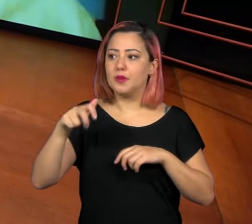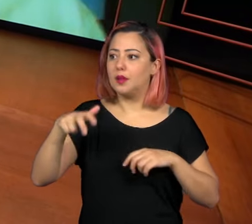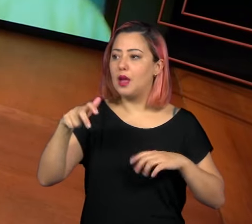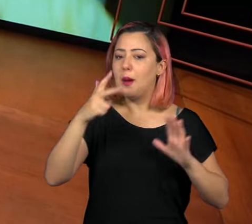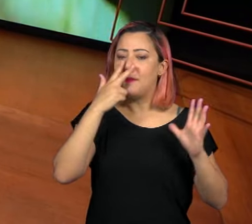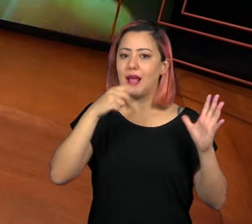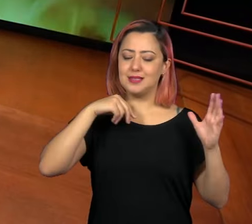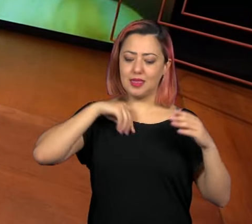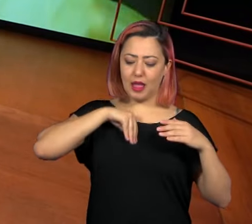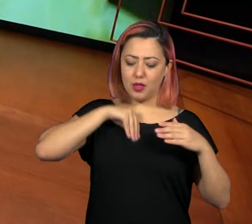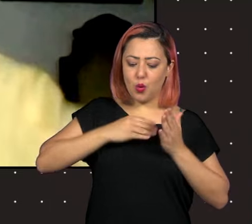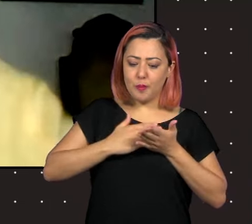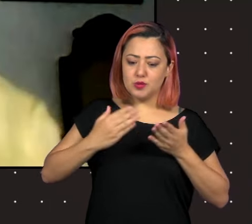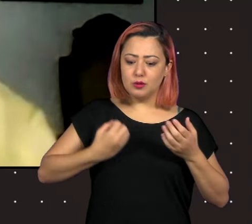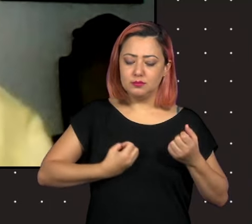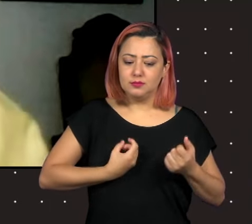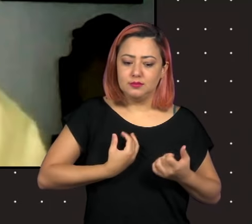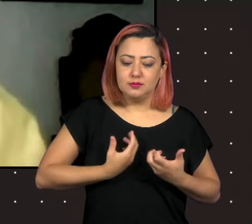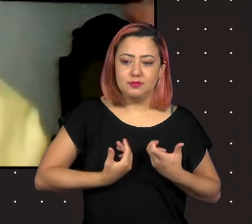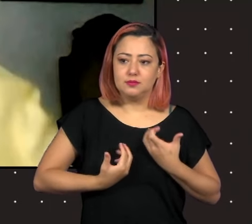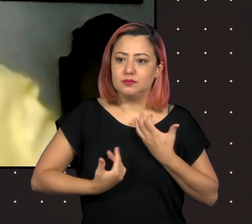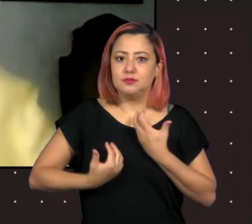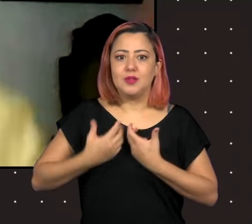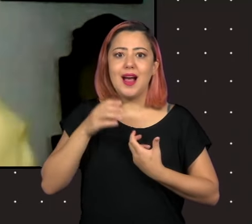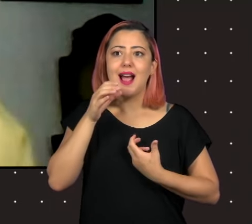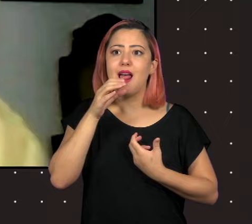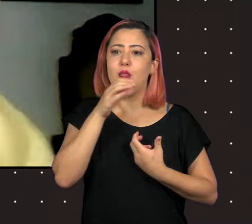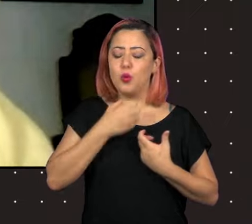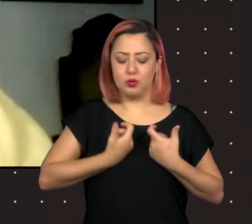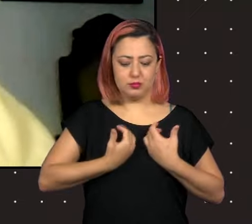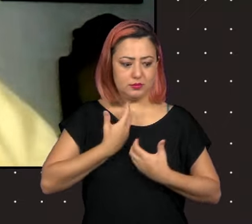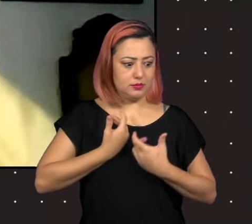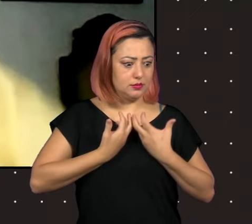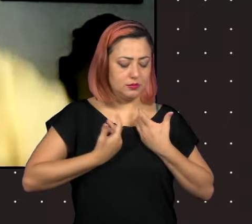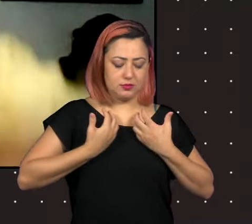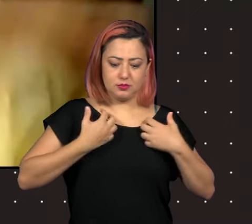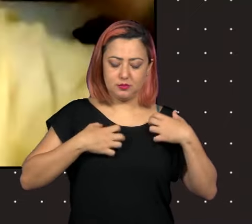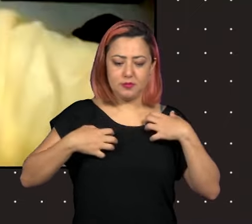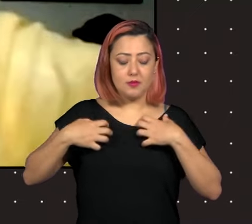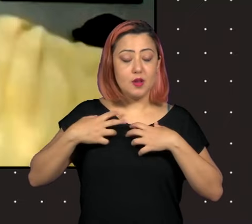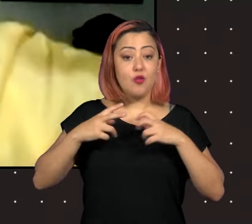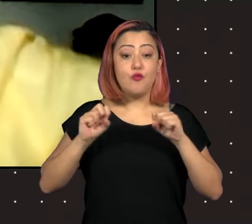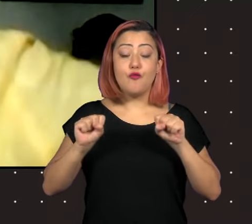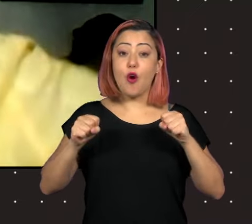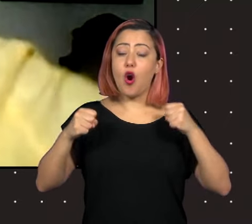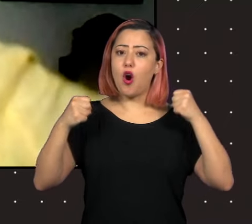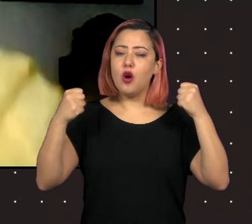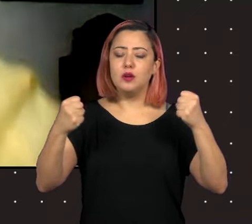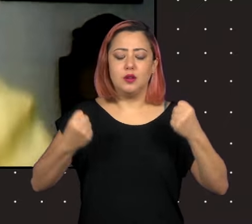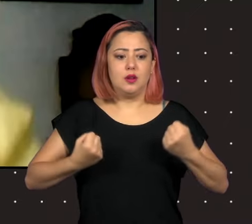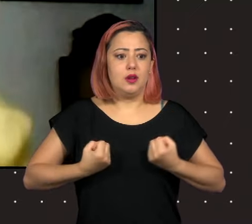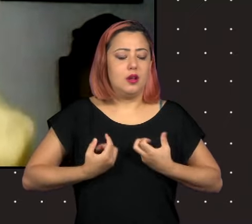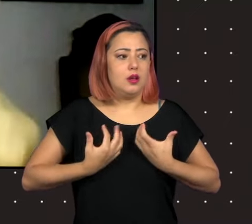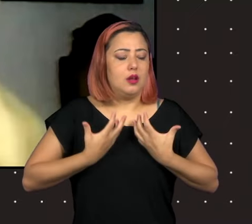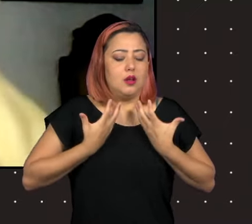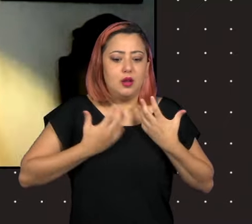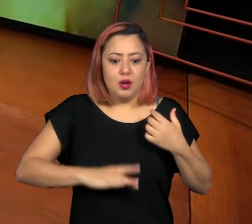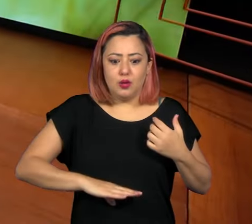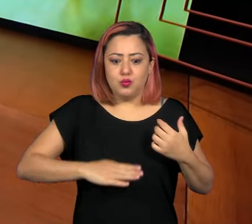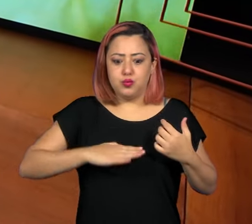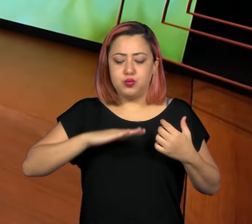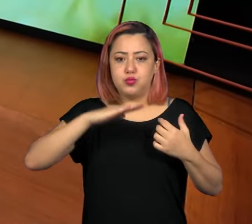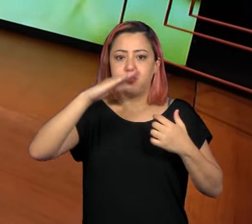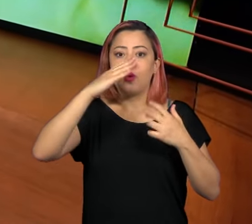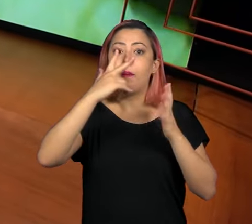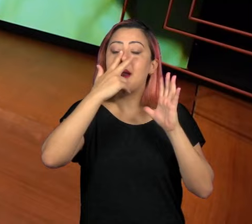calor, uma emoção, uma coisa tão forte que eu comecei a entender o meu pai